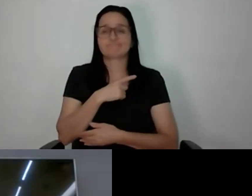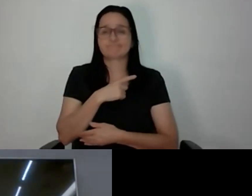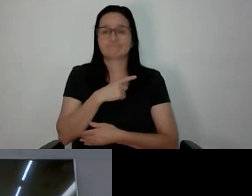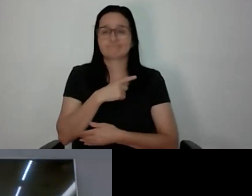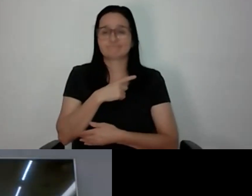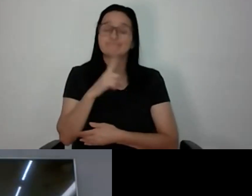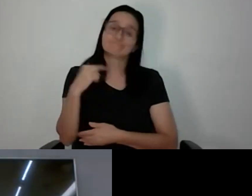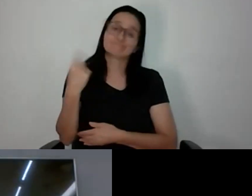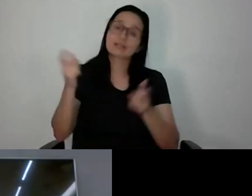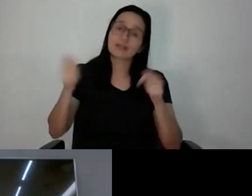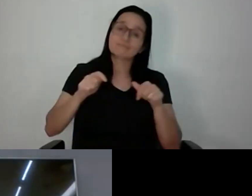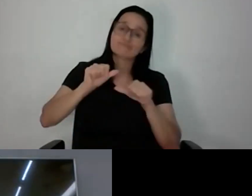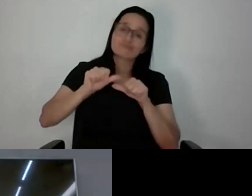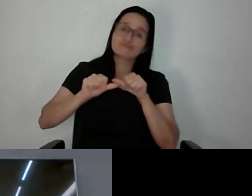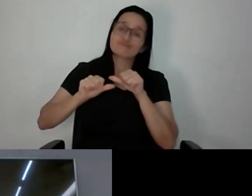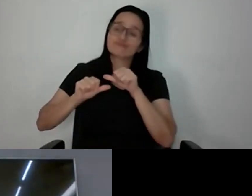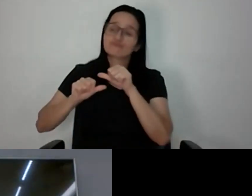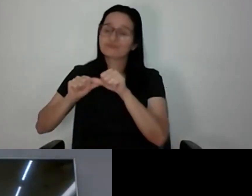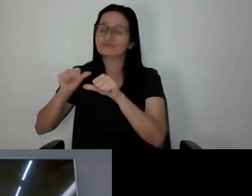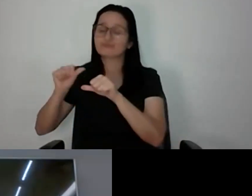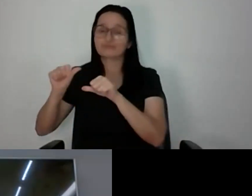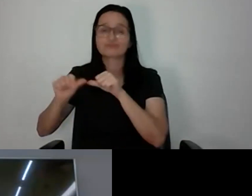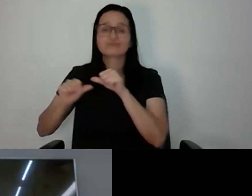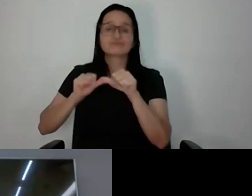né? A gente refina.